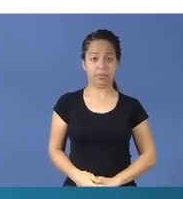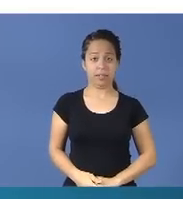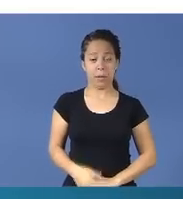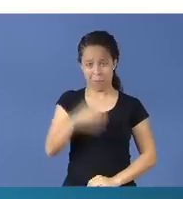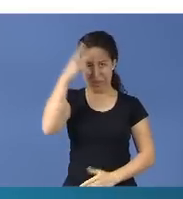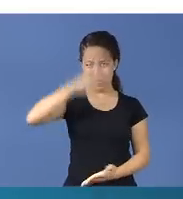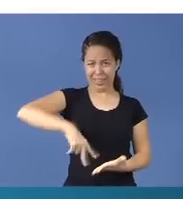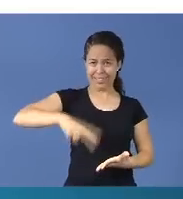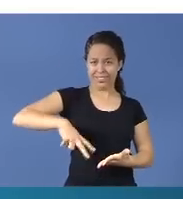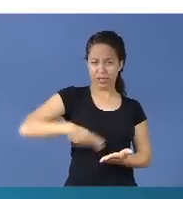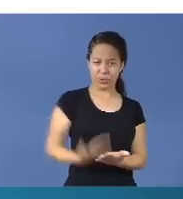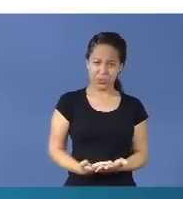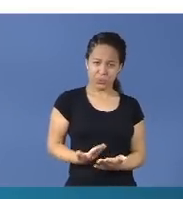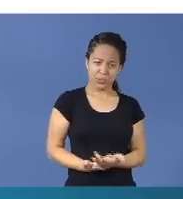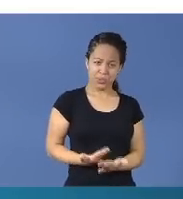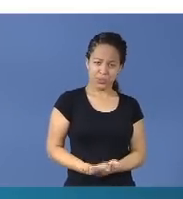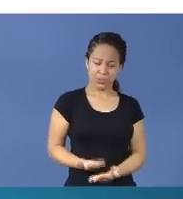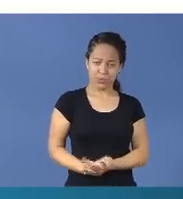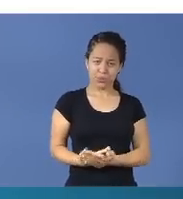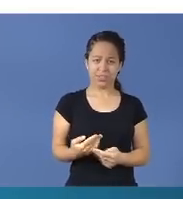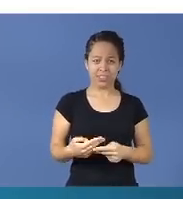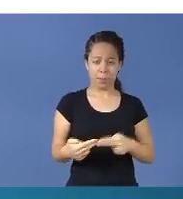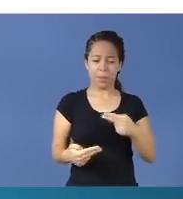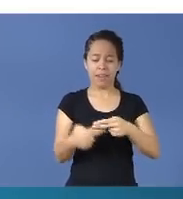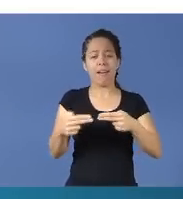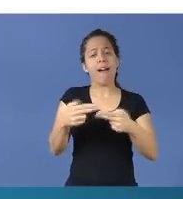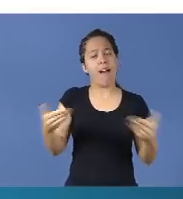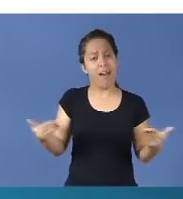que já falamos sobre Neemias. Então agora vamos ver o